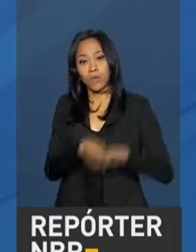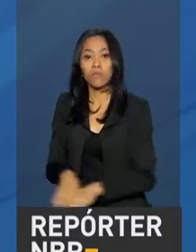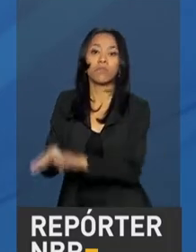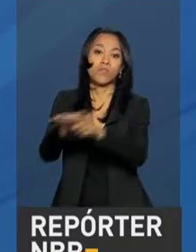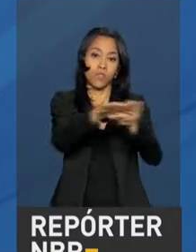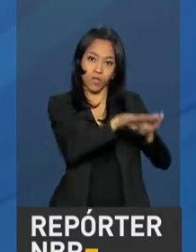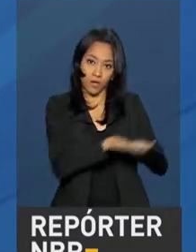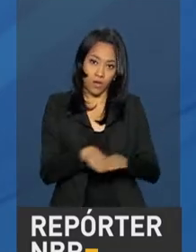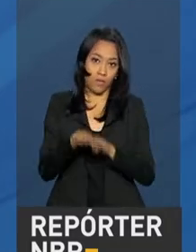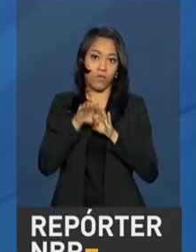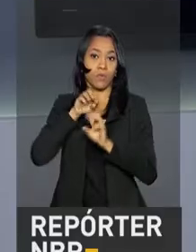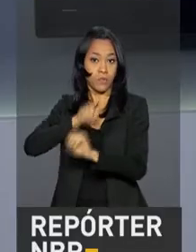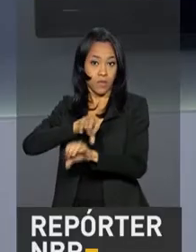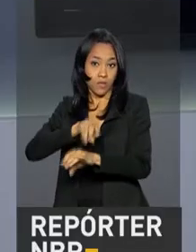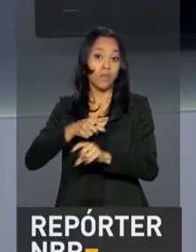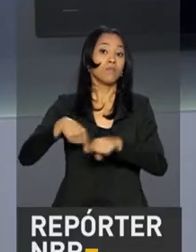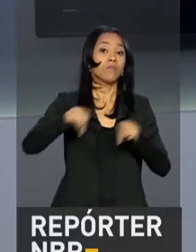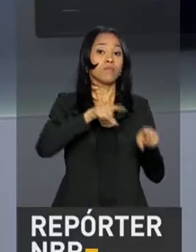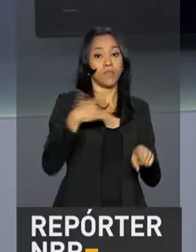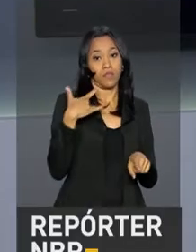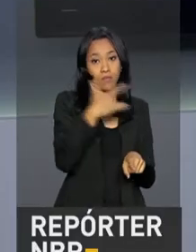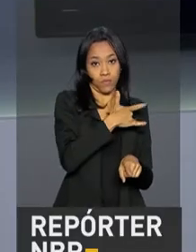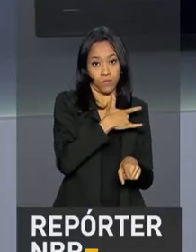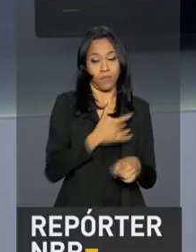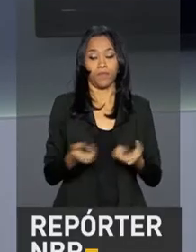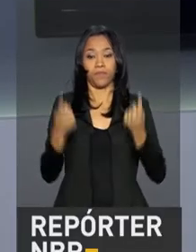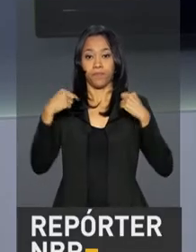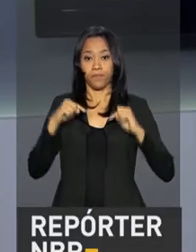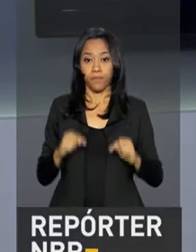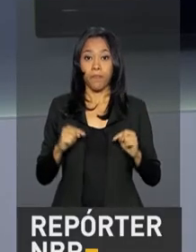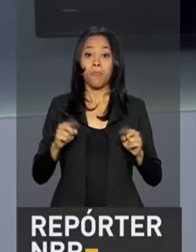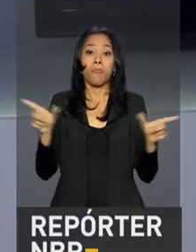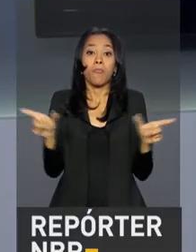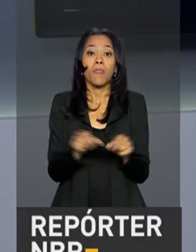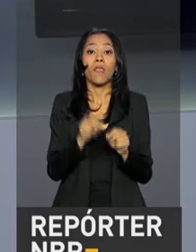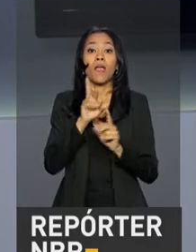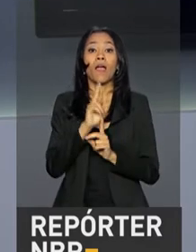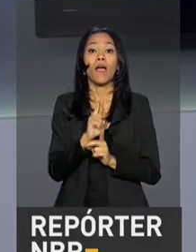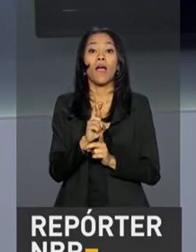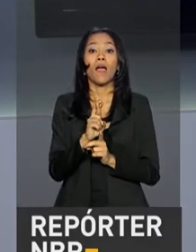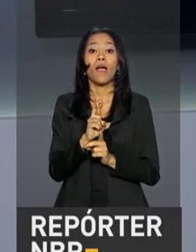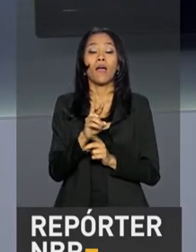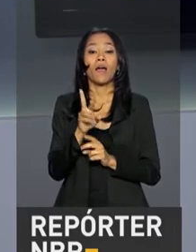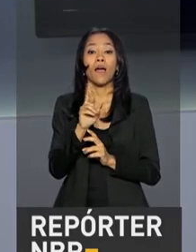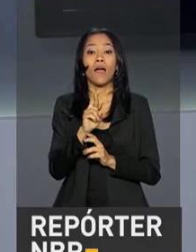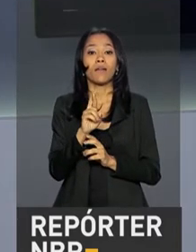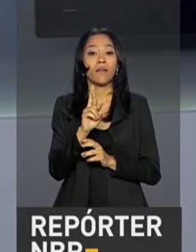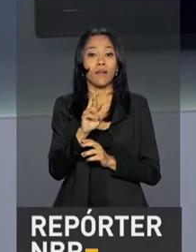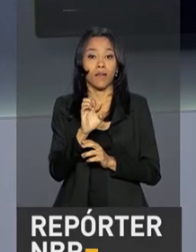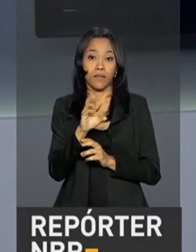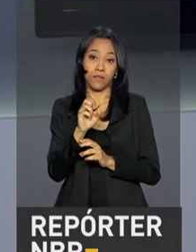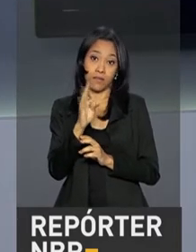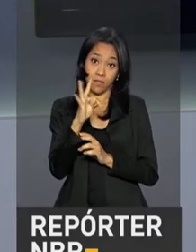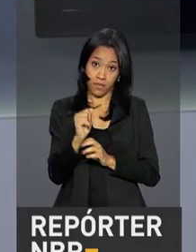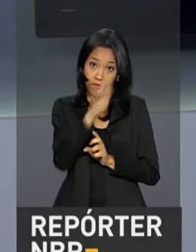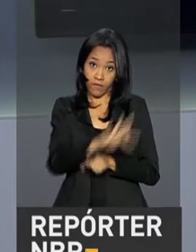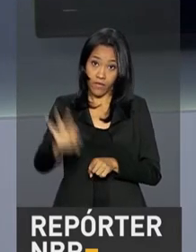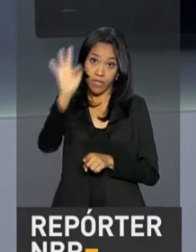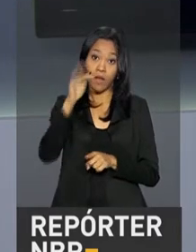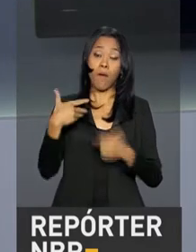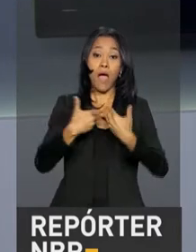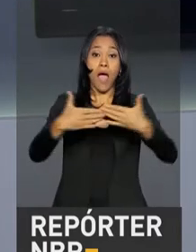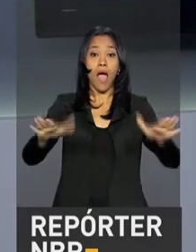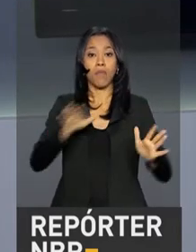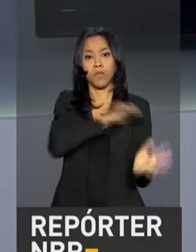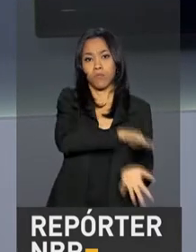e educação a receita federal abre na quinta feira a consulta ao segundo lote residual de restituição